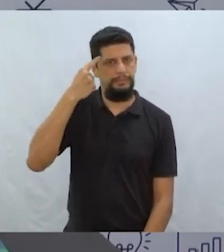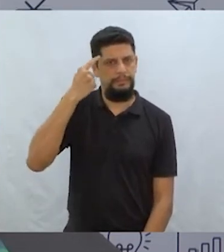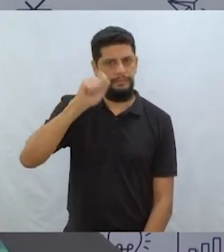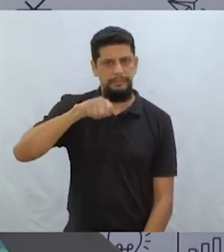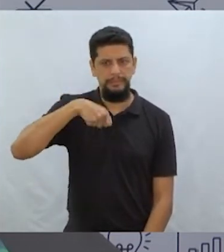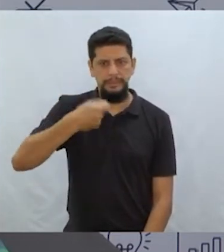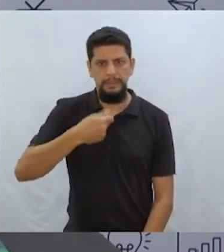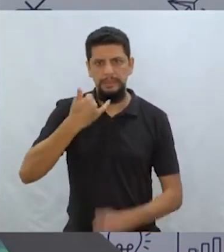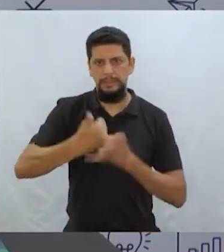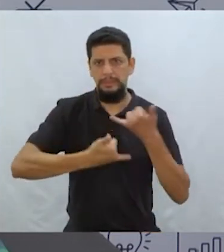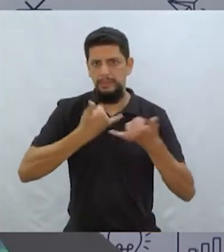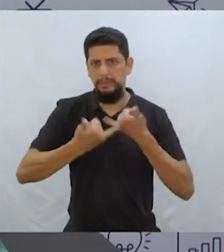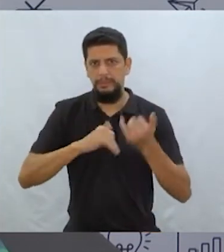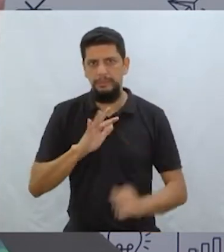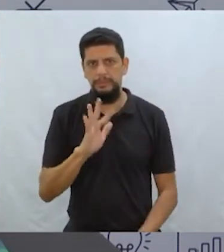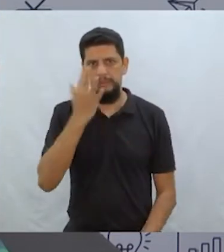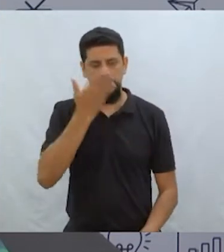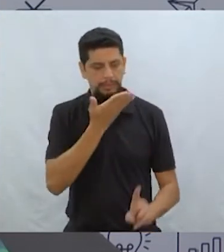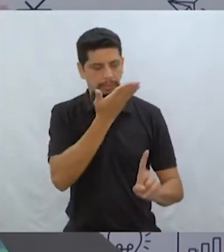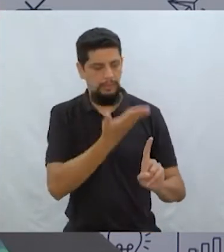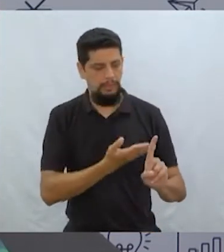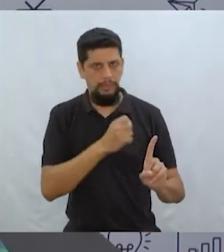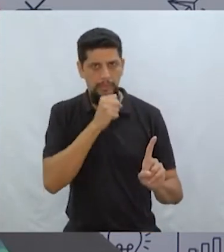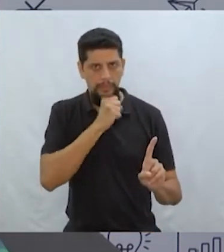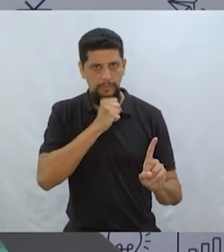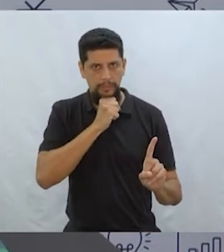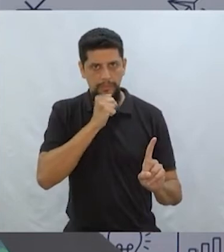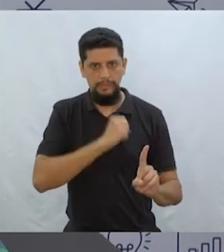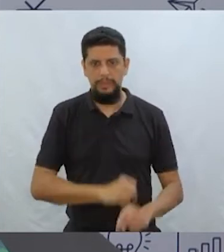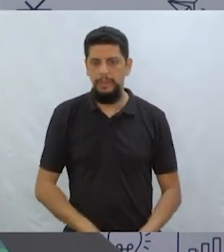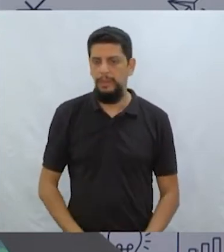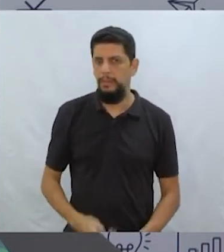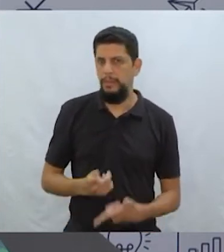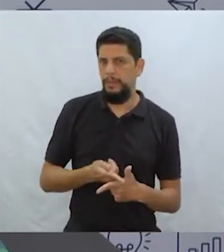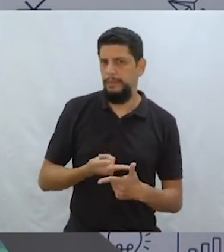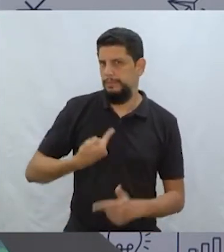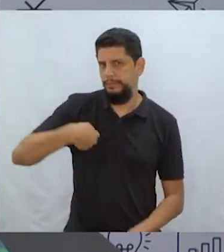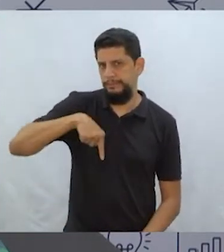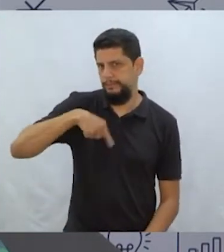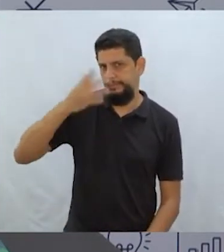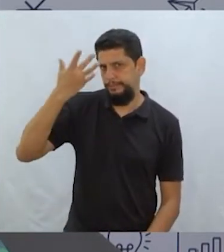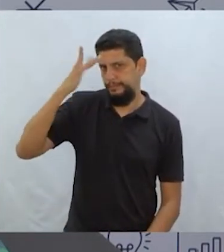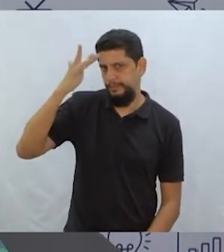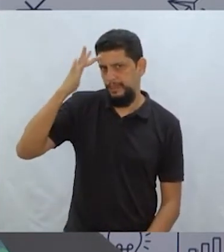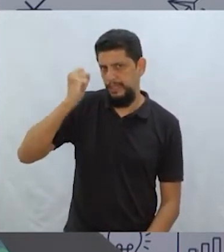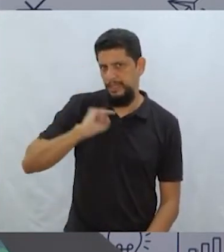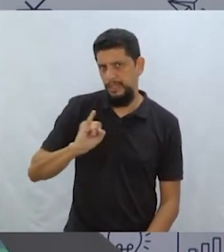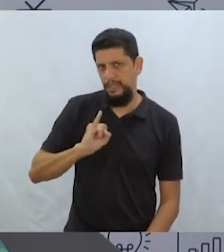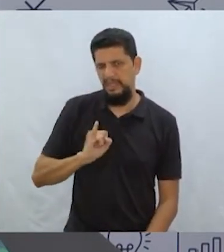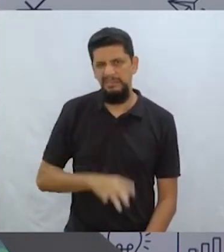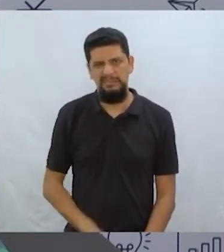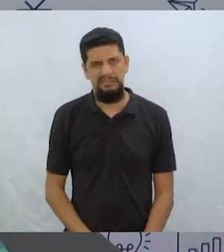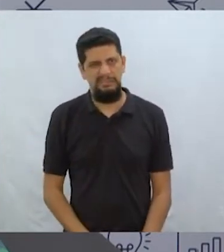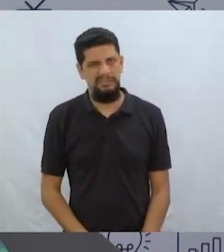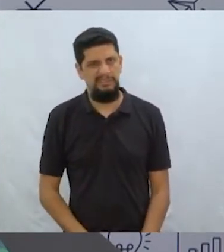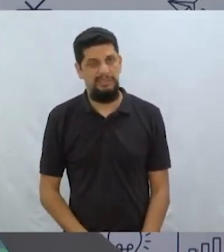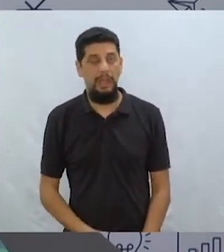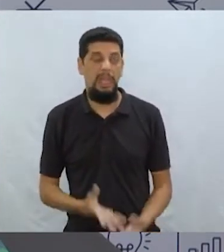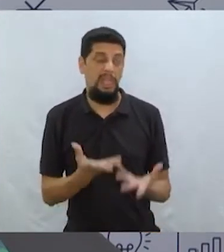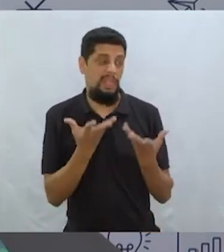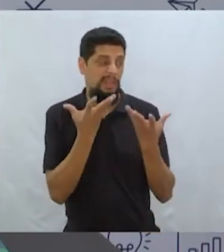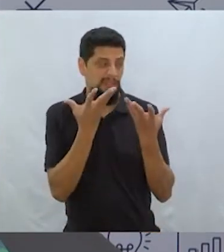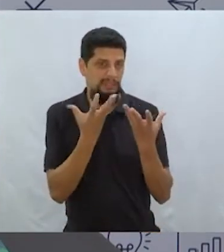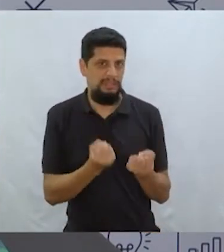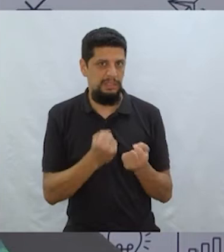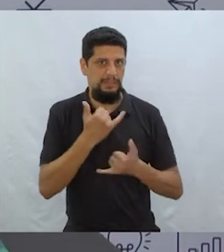pensar sobre essa brincadeira que está acontecendo com o bisavó Arquimedes porque a gente não sabe se ele às vezes ele Somente está